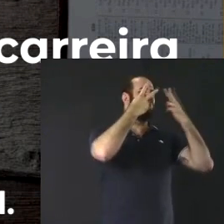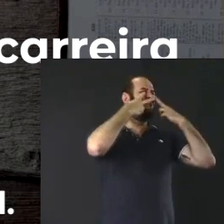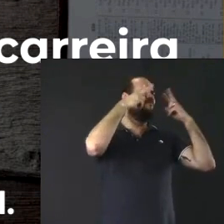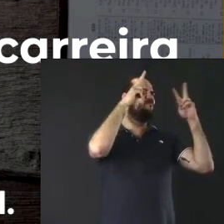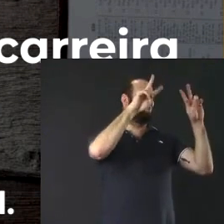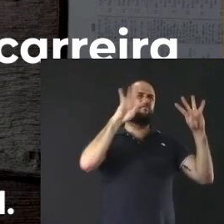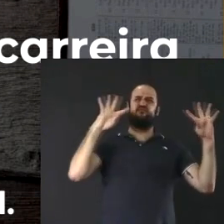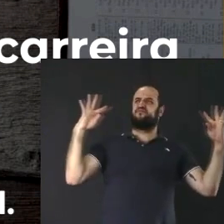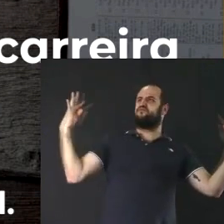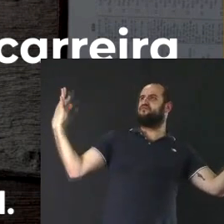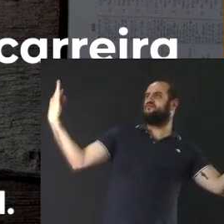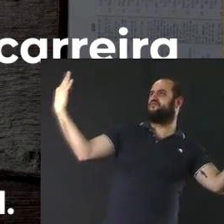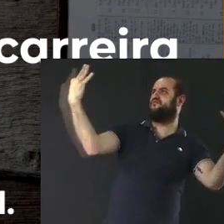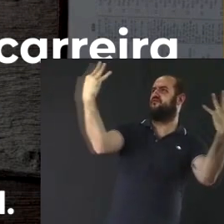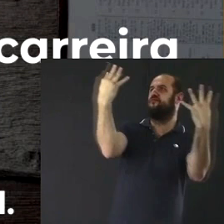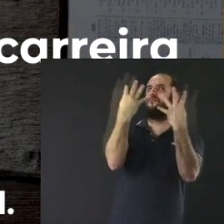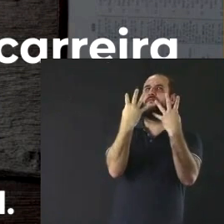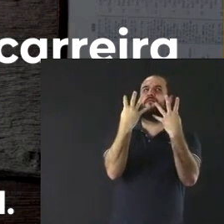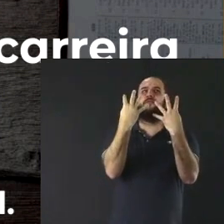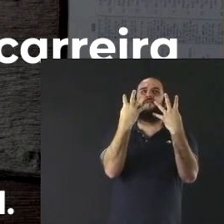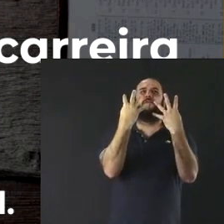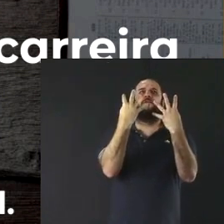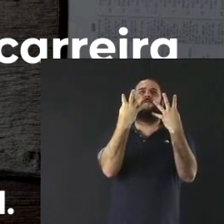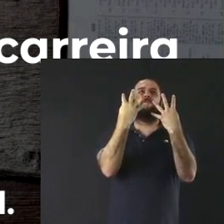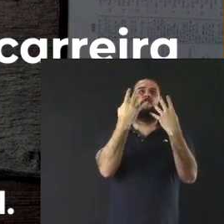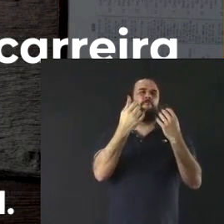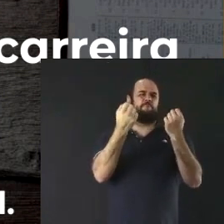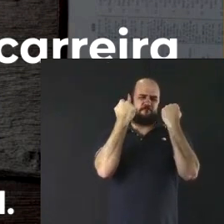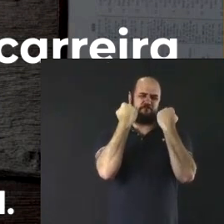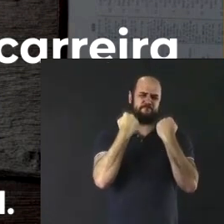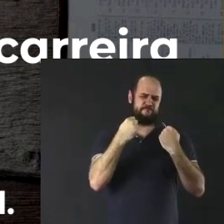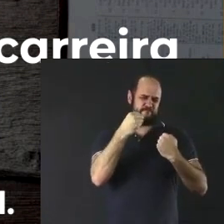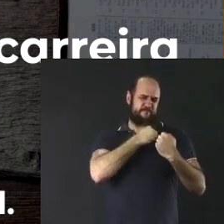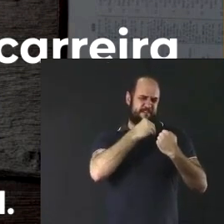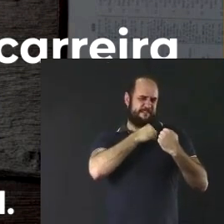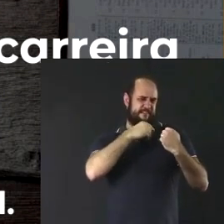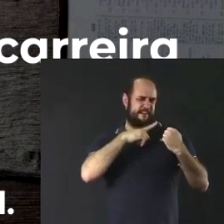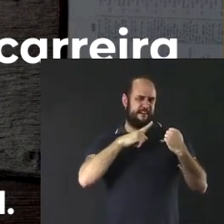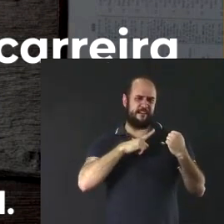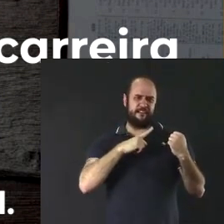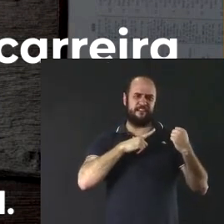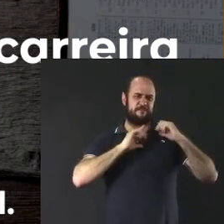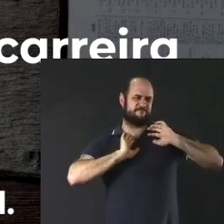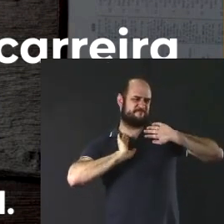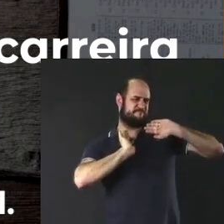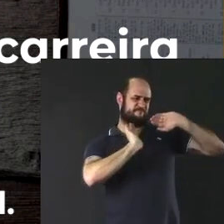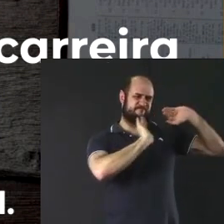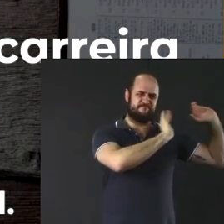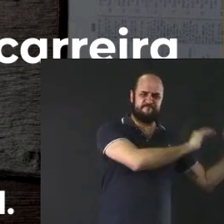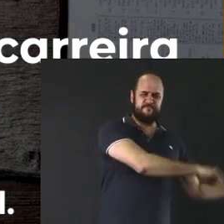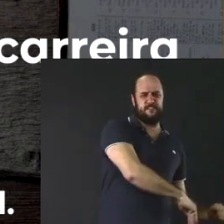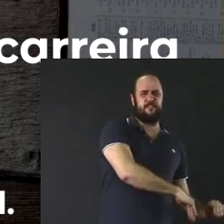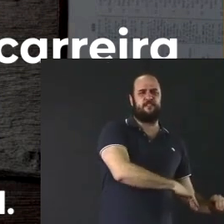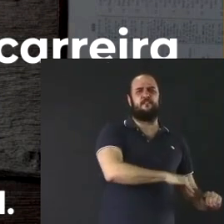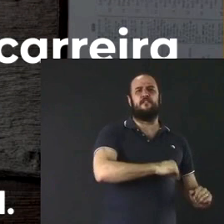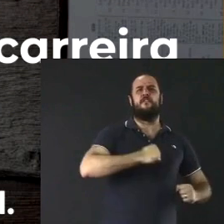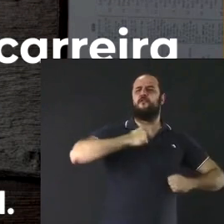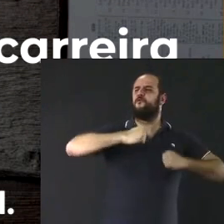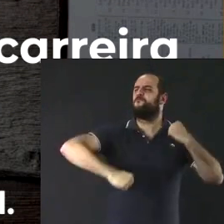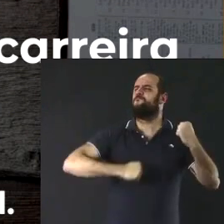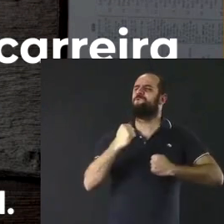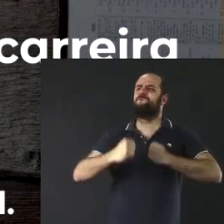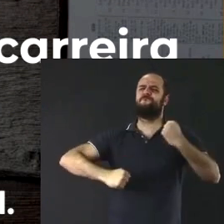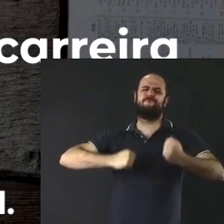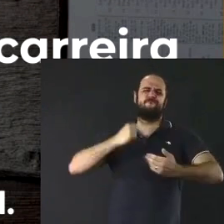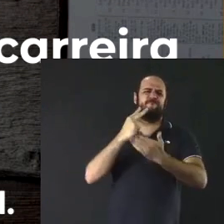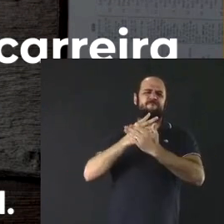testemunhas, desembaraçando-nos de todo o peso e do pecado que tenazmente nos assedia, corramos com